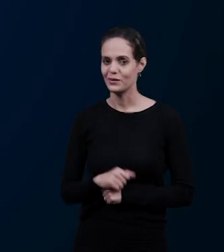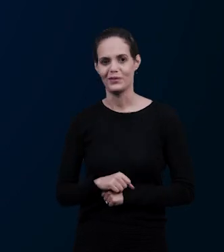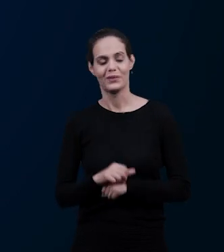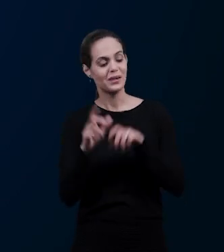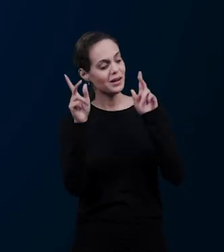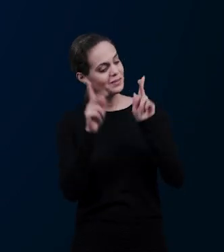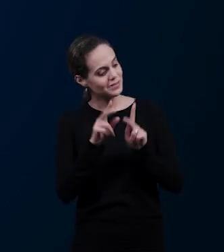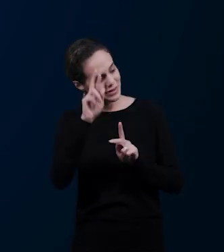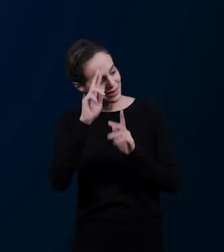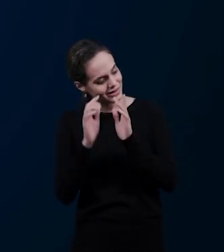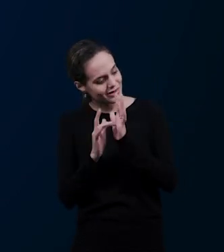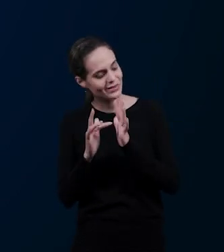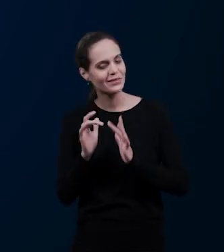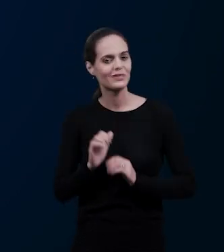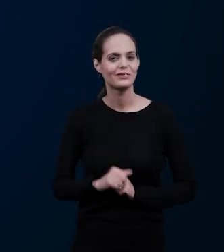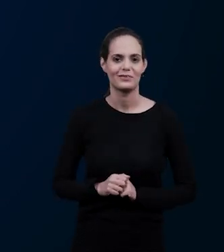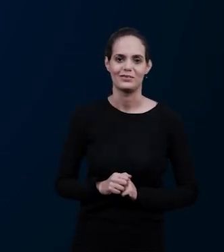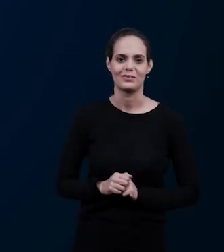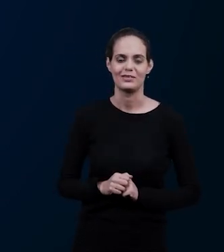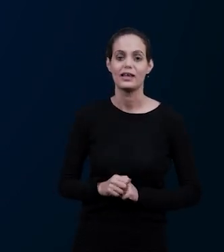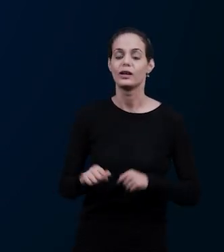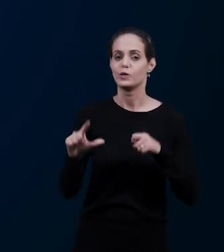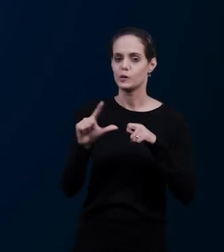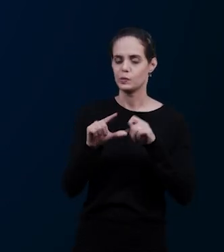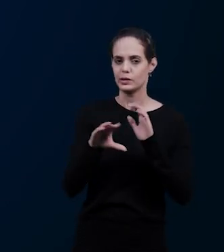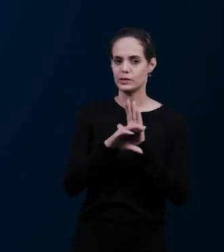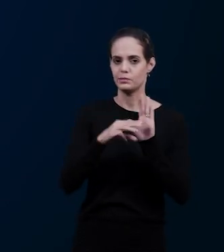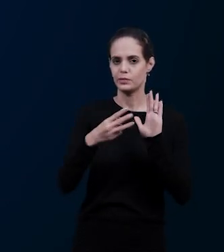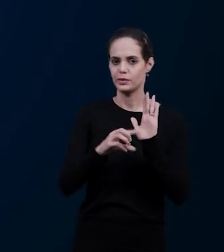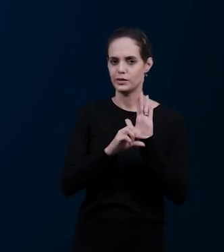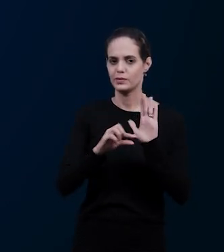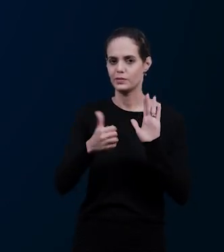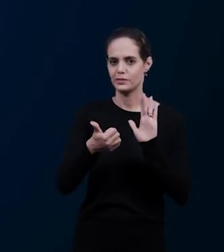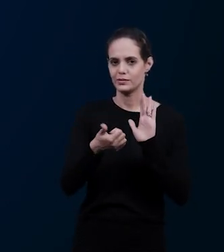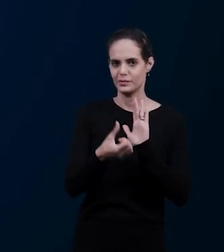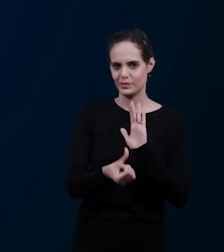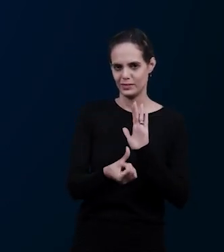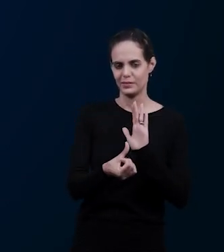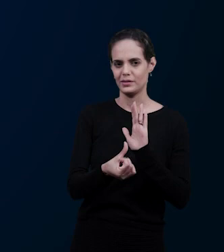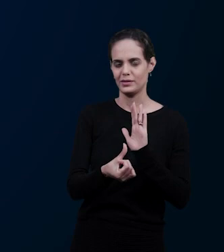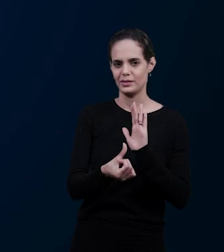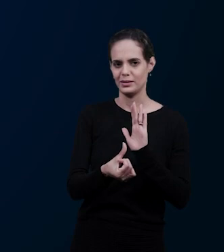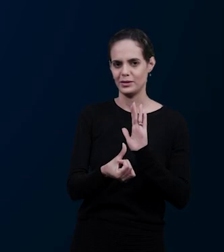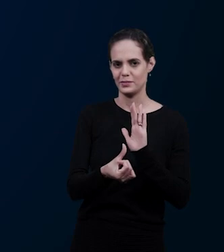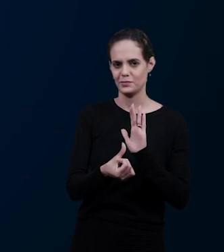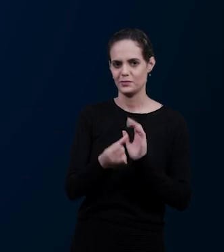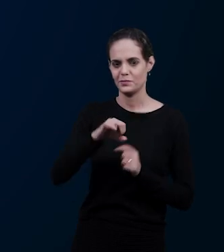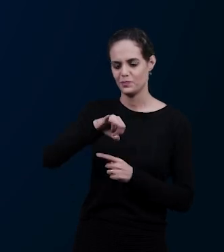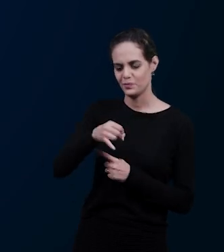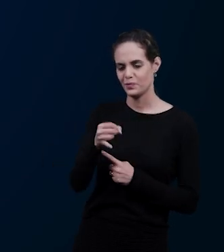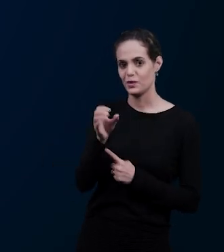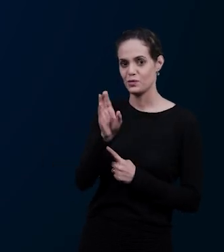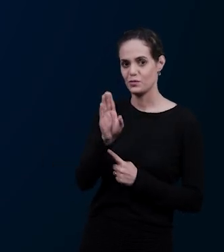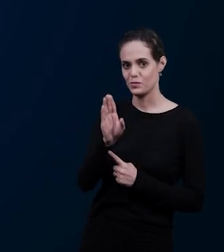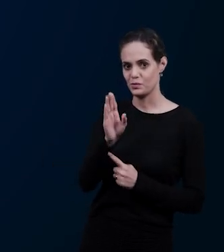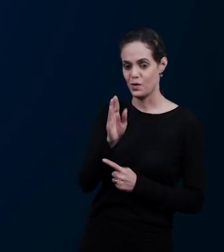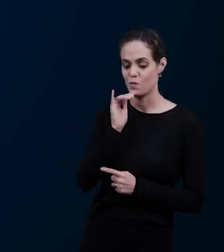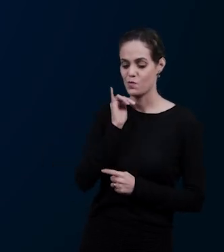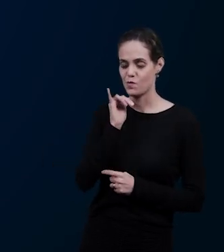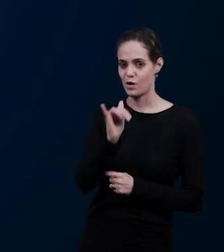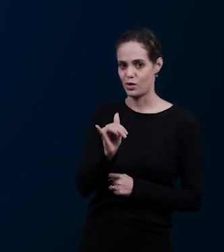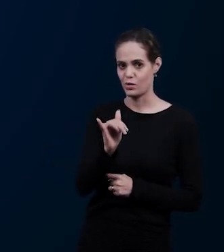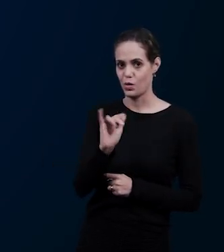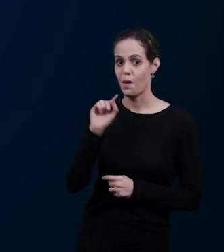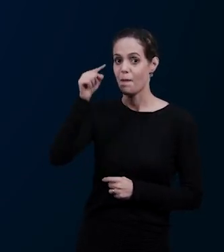Henri. Paz do Senhor. Lá em Lucas, capítulo 3, versículo 16,